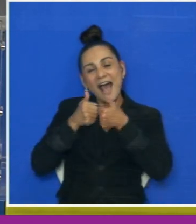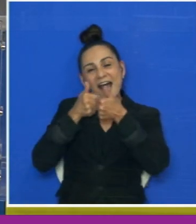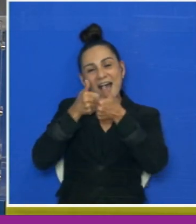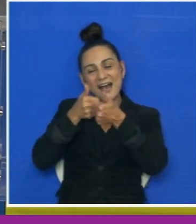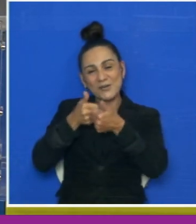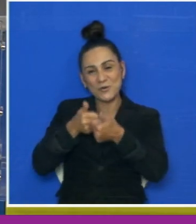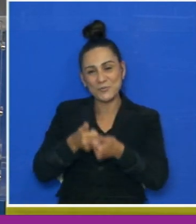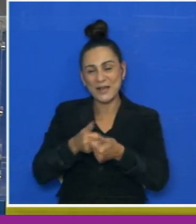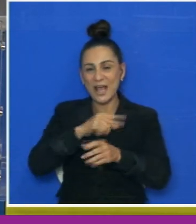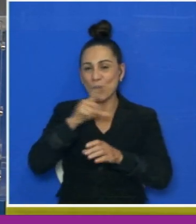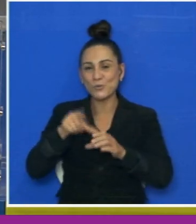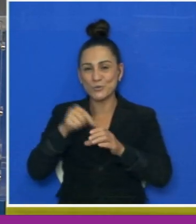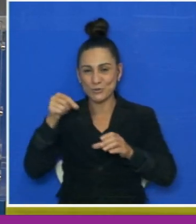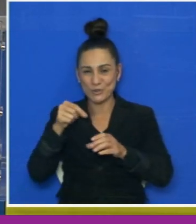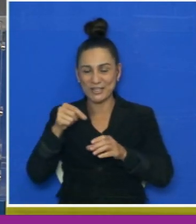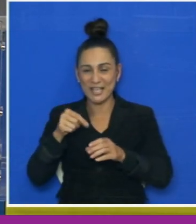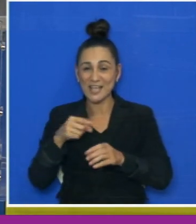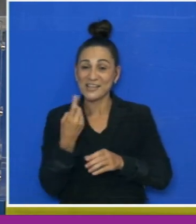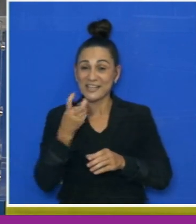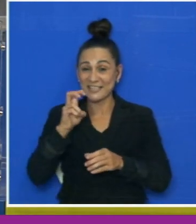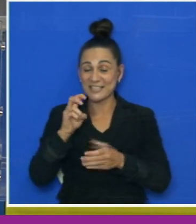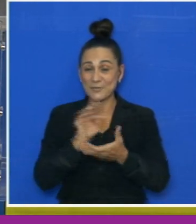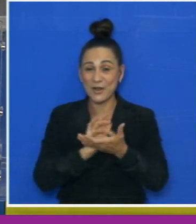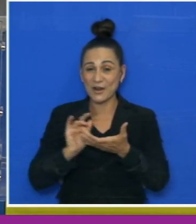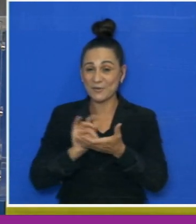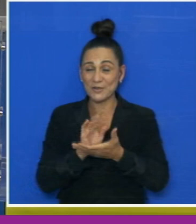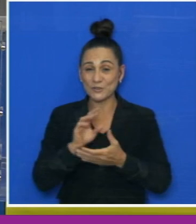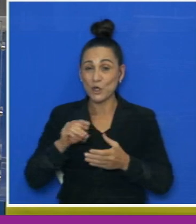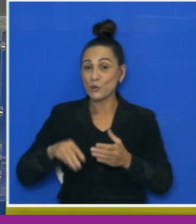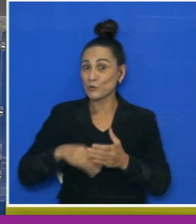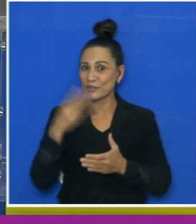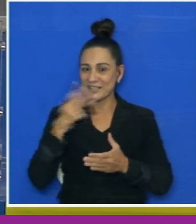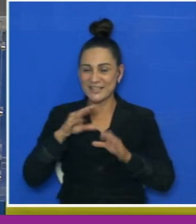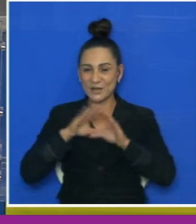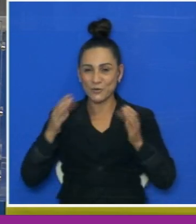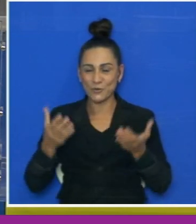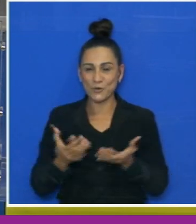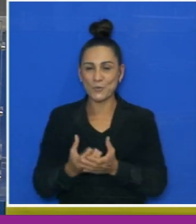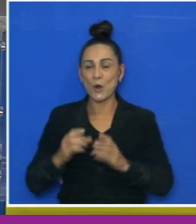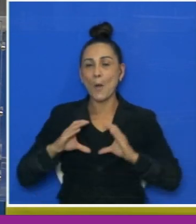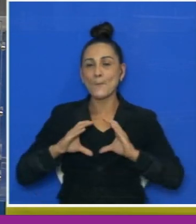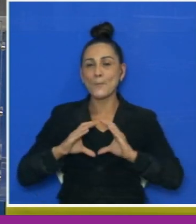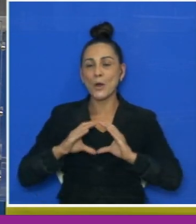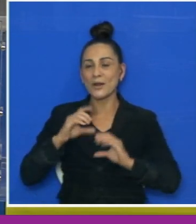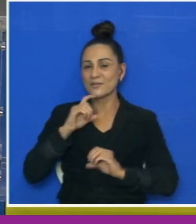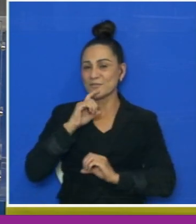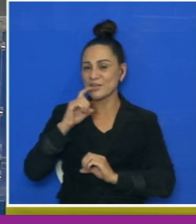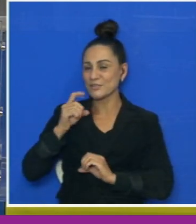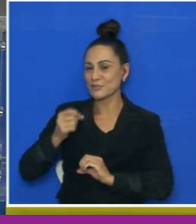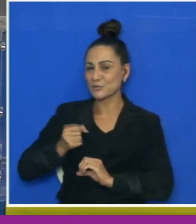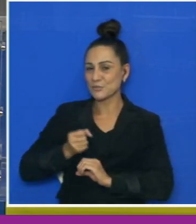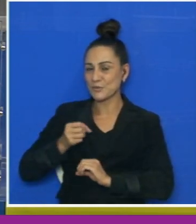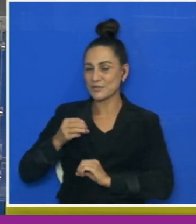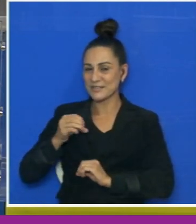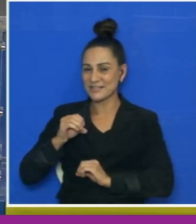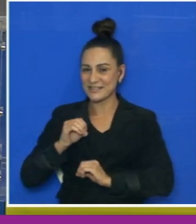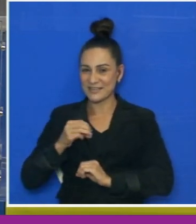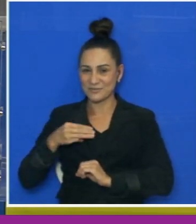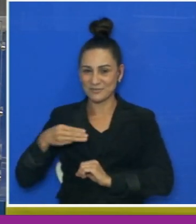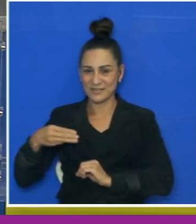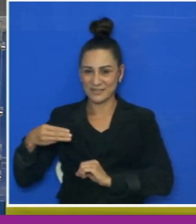Acompanhar o sorteio das 15 bolas da Loto Fácil no nosso terceiro globo. Bola verde número 03.